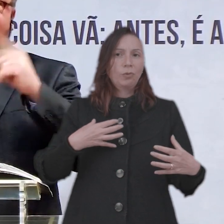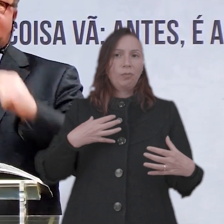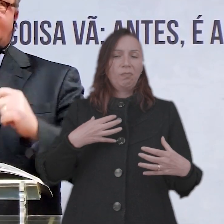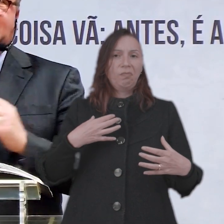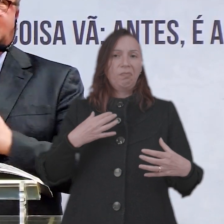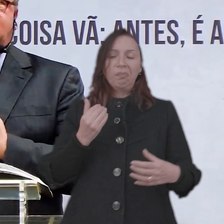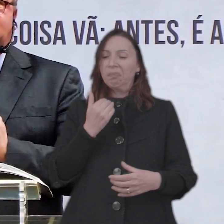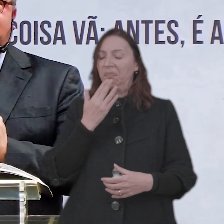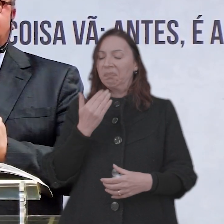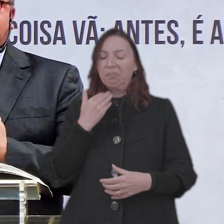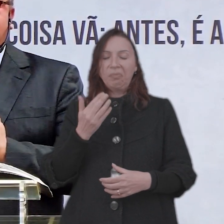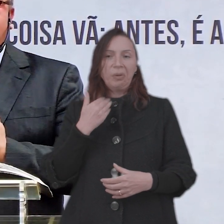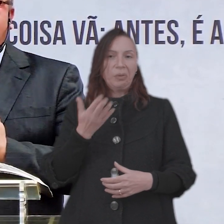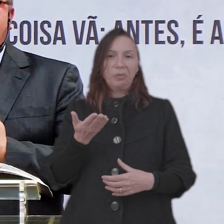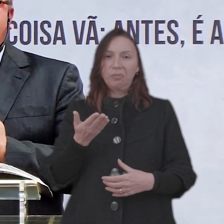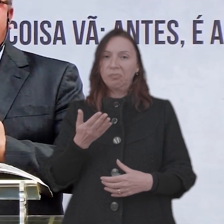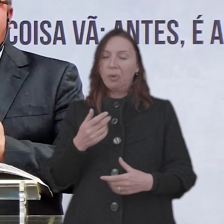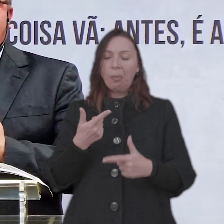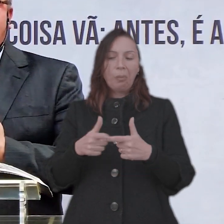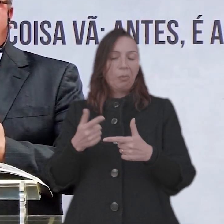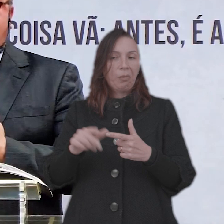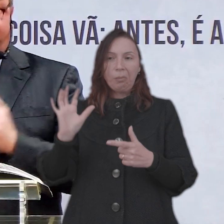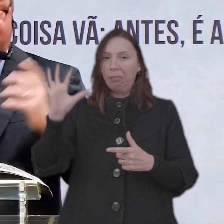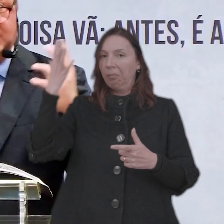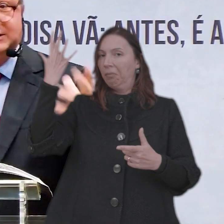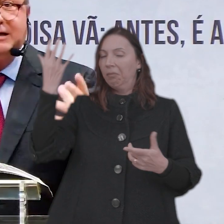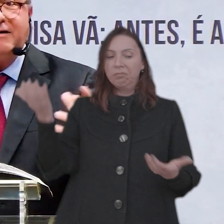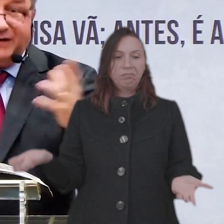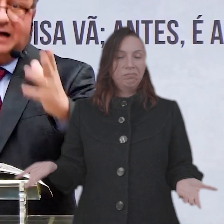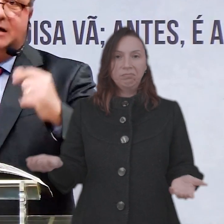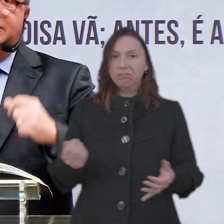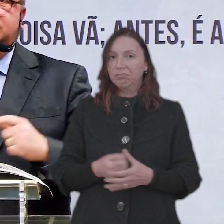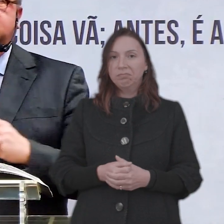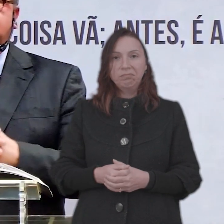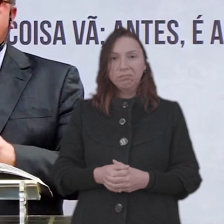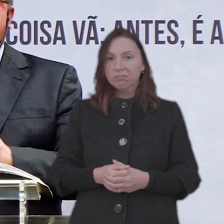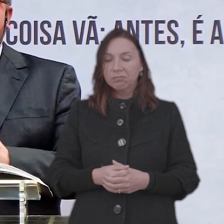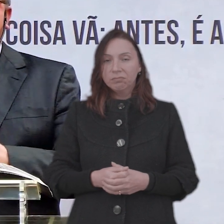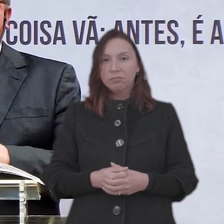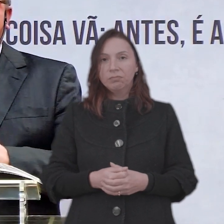você não vai sair dessa situação. A tua força é fraca.